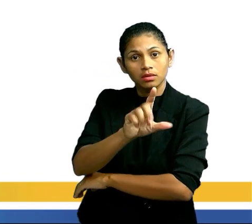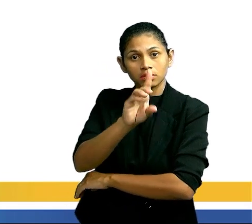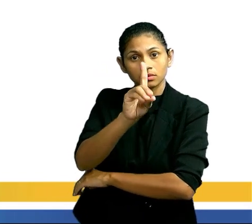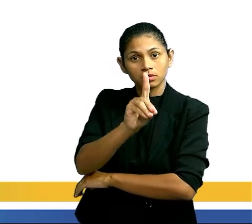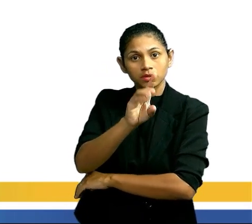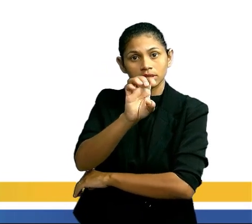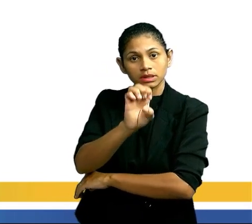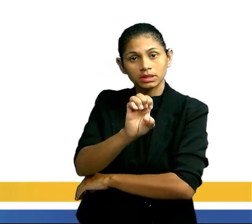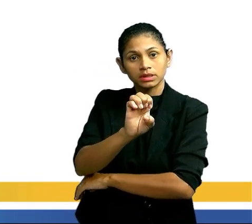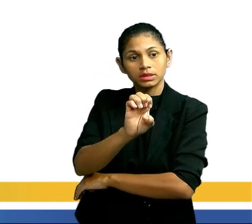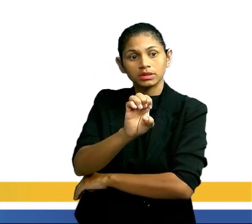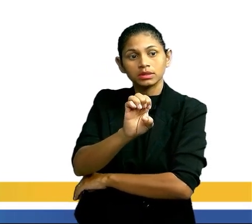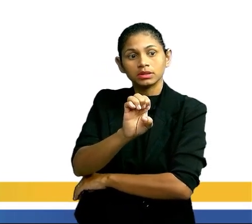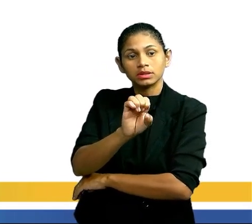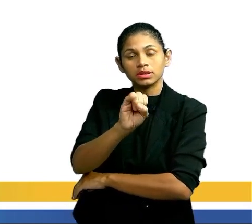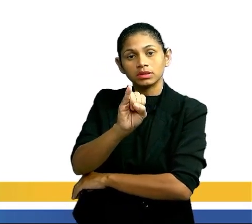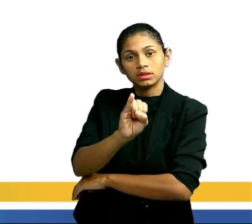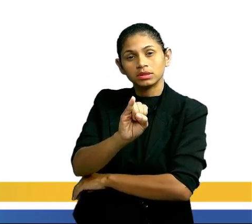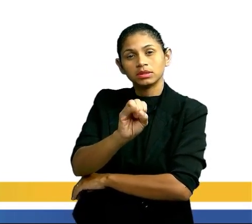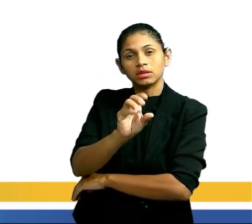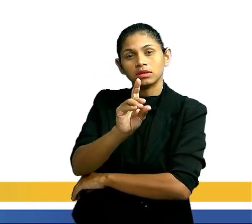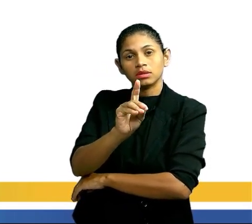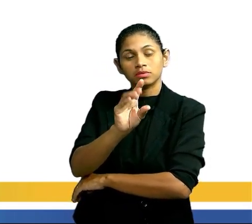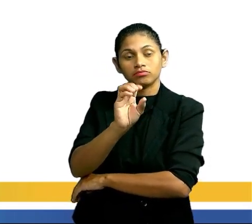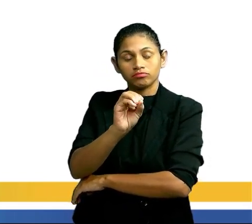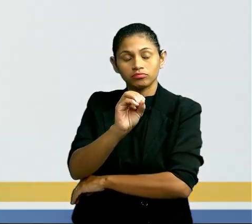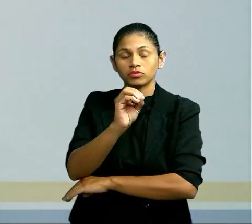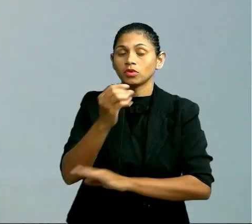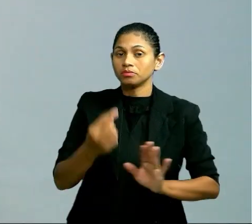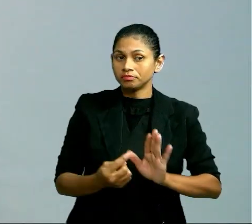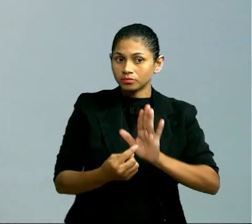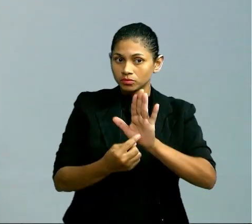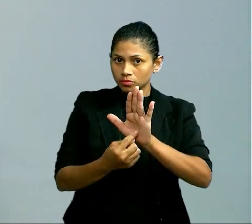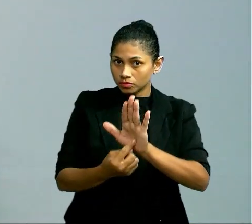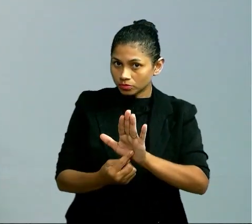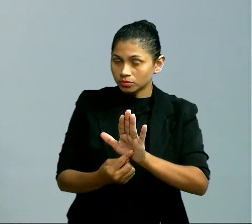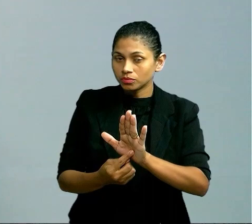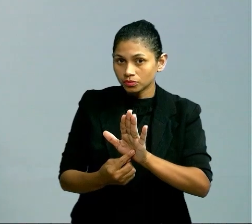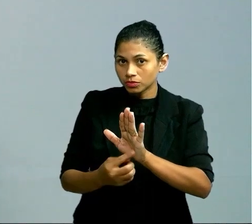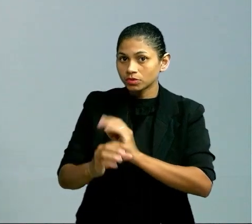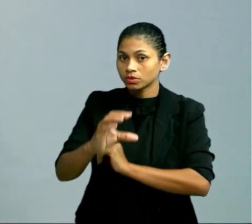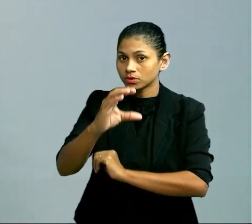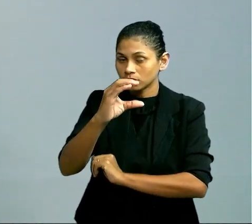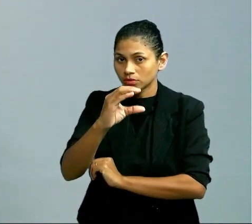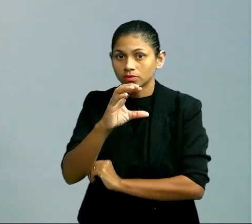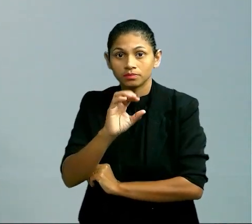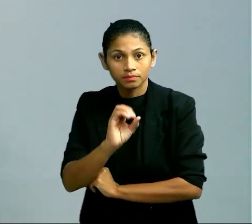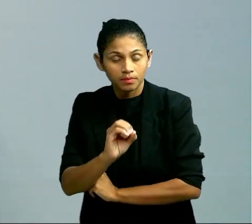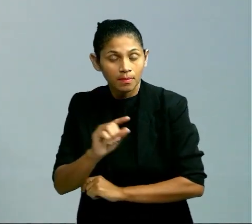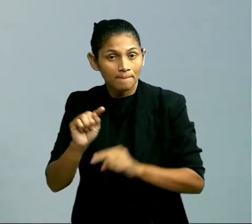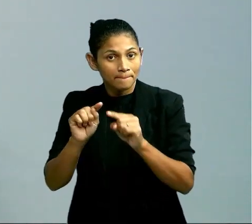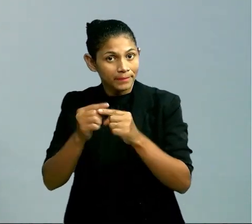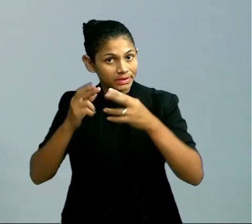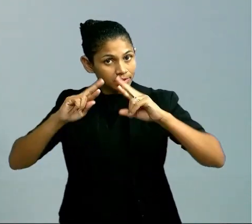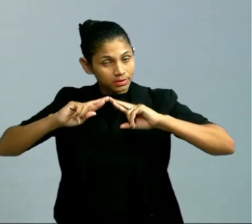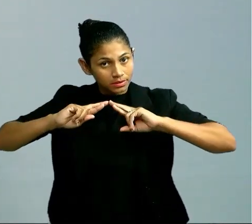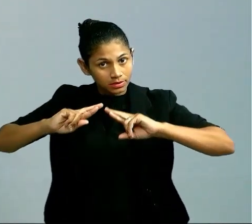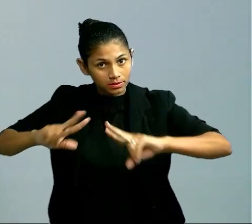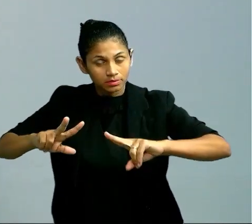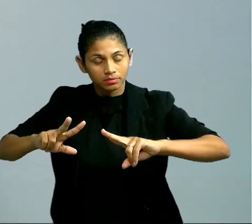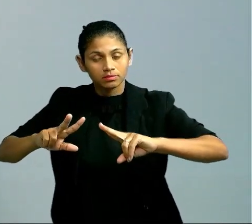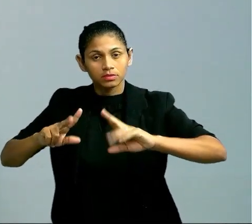eles também apresentam uma carbonila, mas com uma diferença. As funções cetona, a carbonila, elas